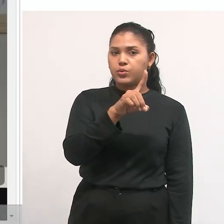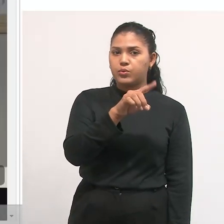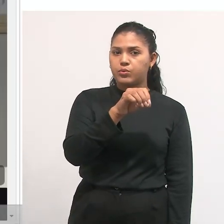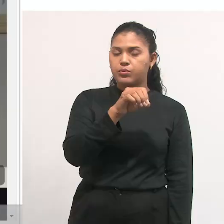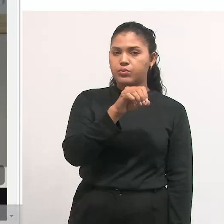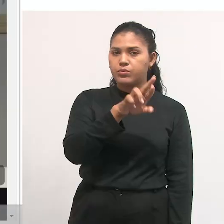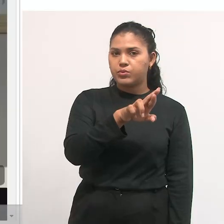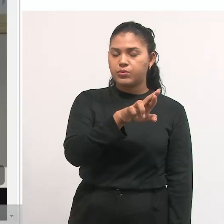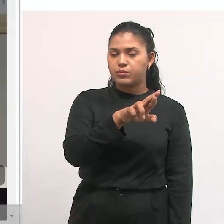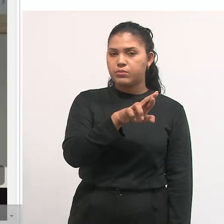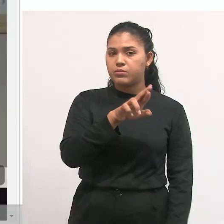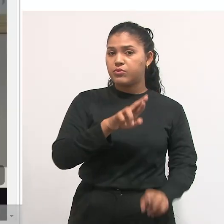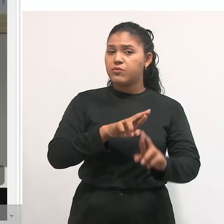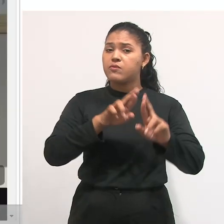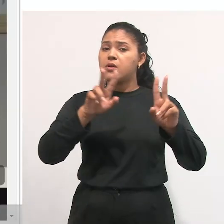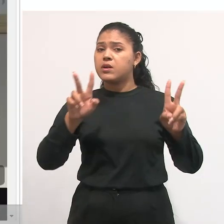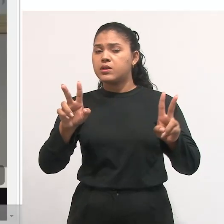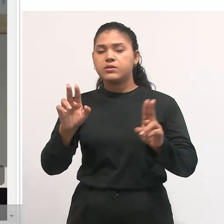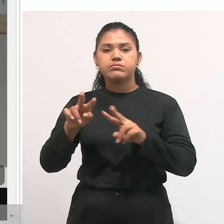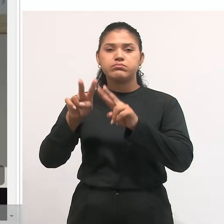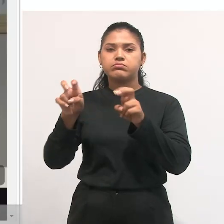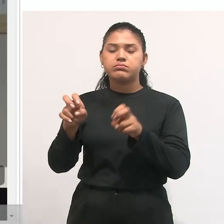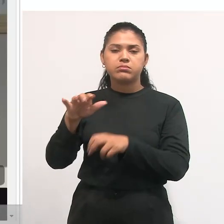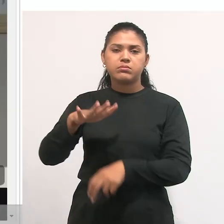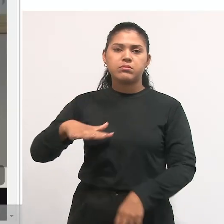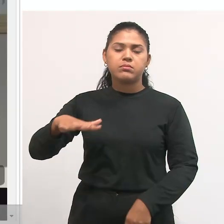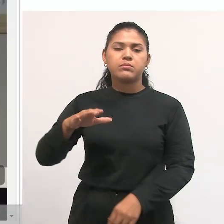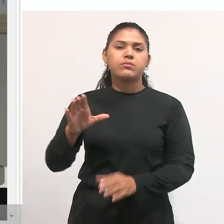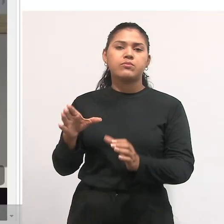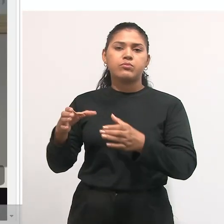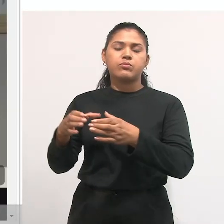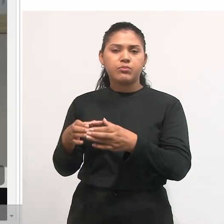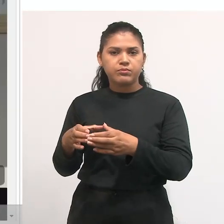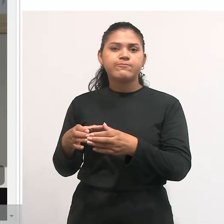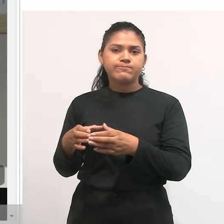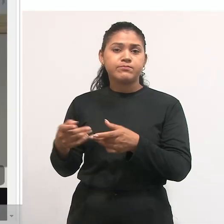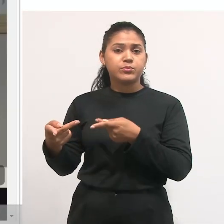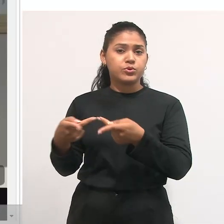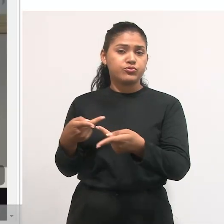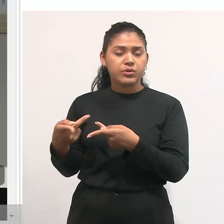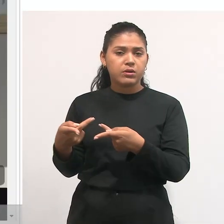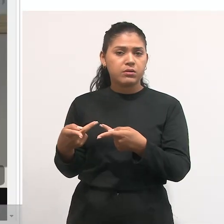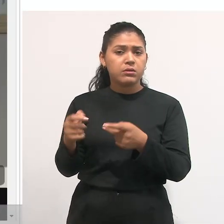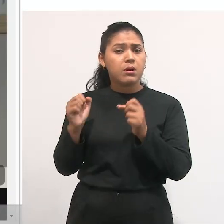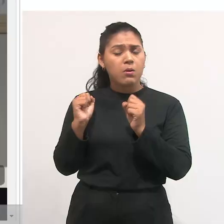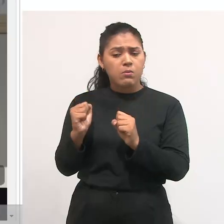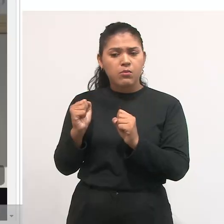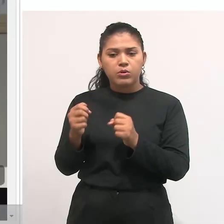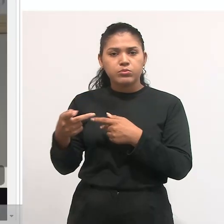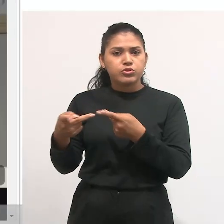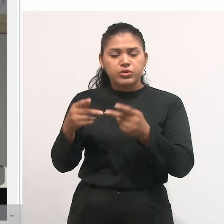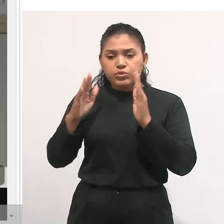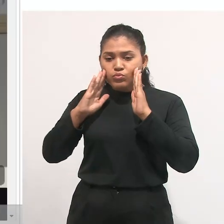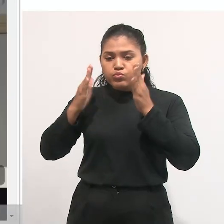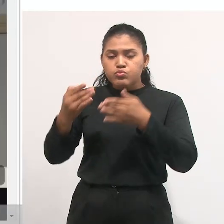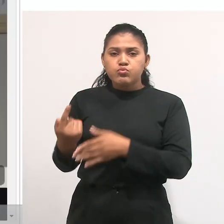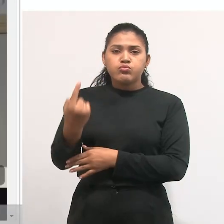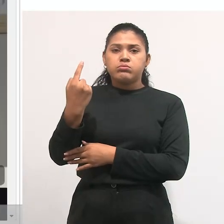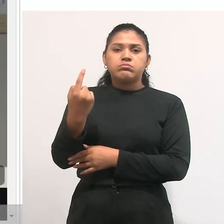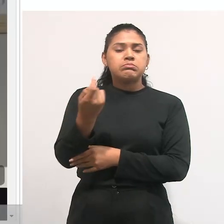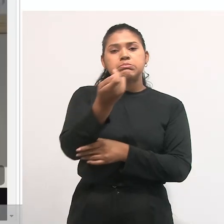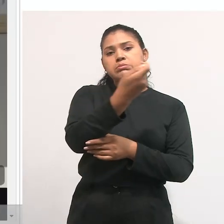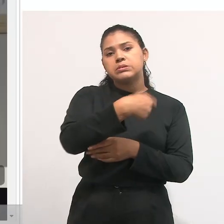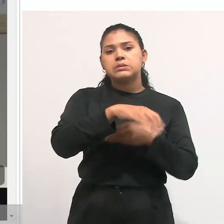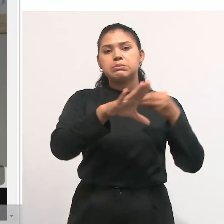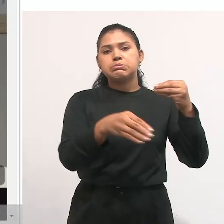projeto. O tema gerador, ele não necessariamente é organizado em forma de projeto. Ele pode ser um tema gerador para a nossa aula, por exemplo.